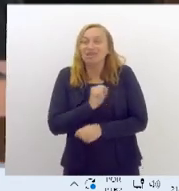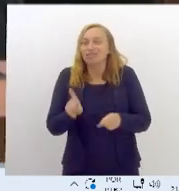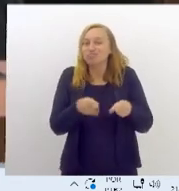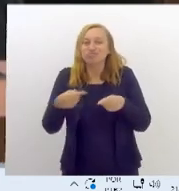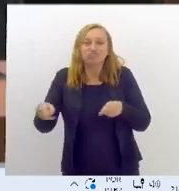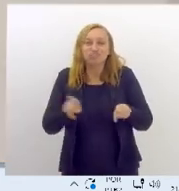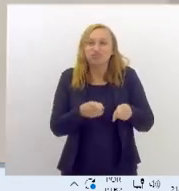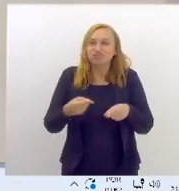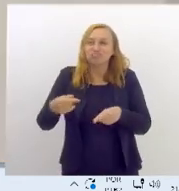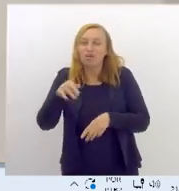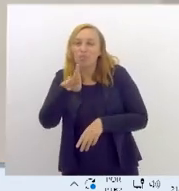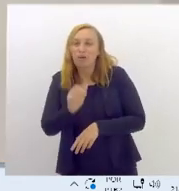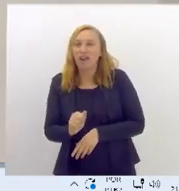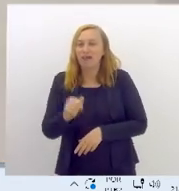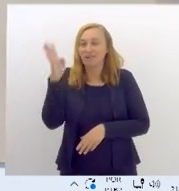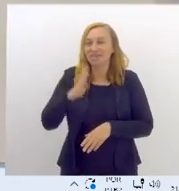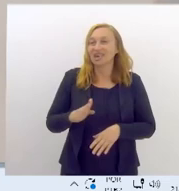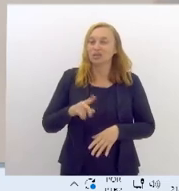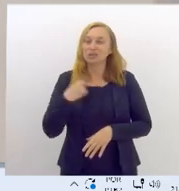popular brasileira